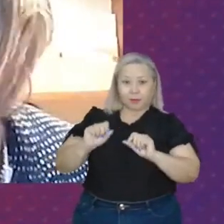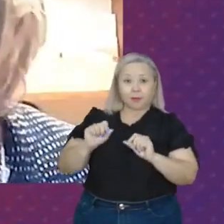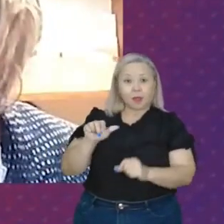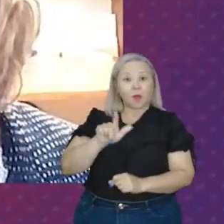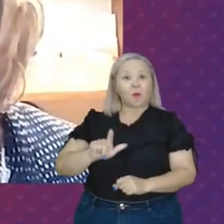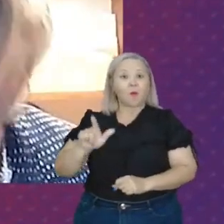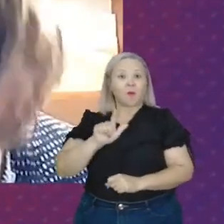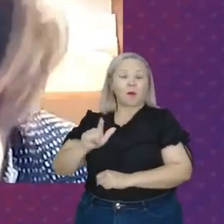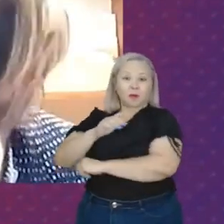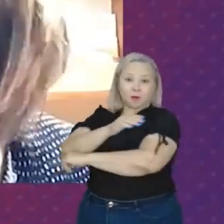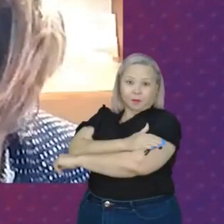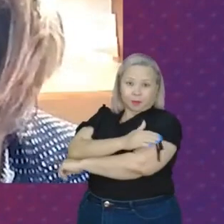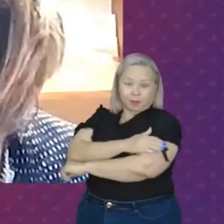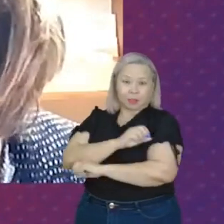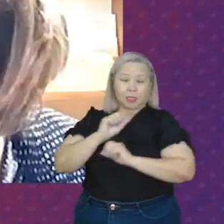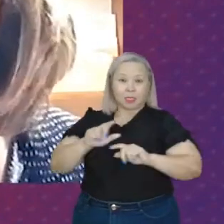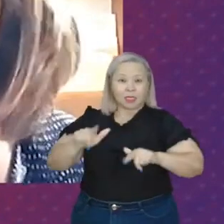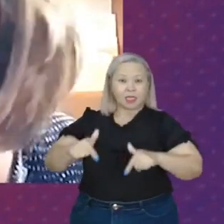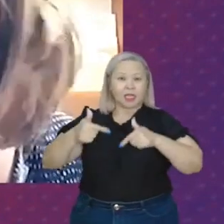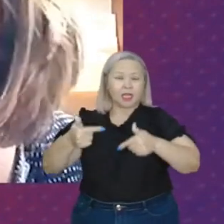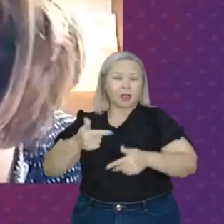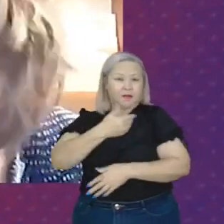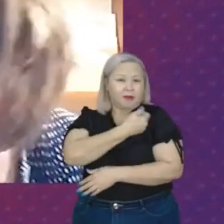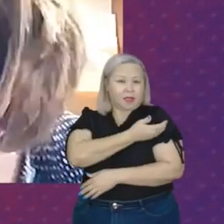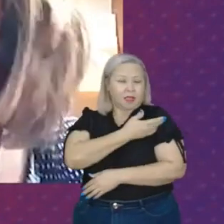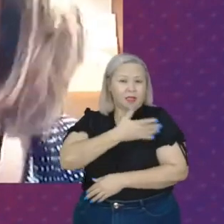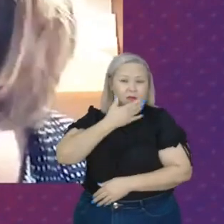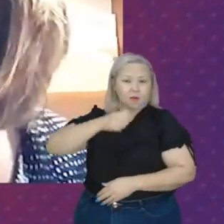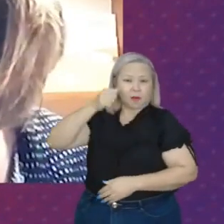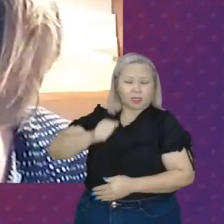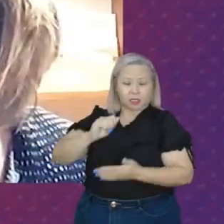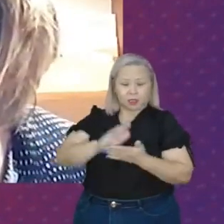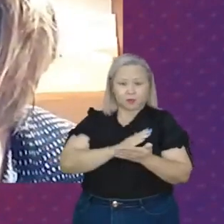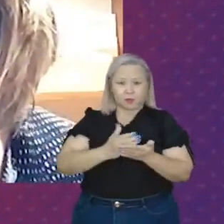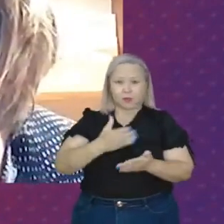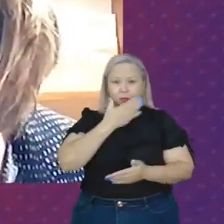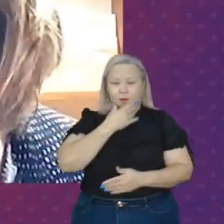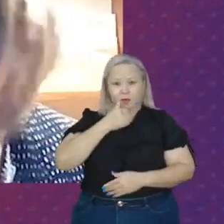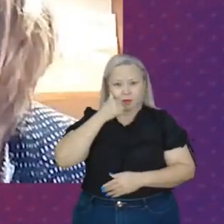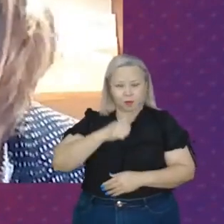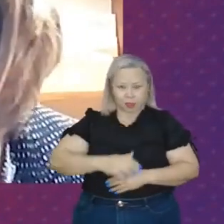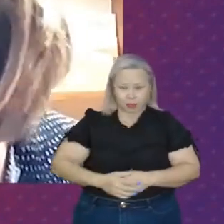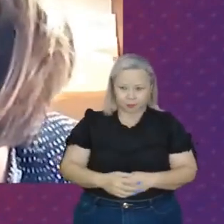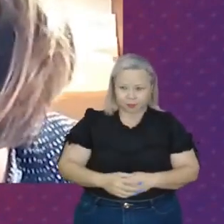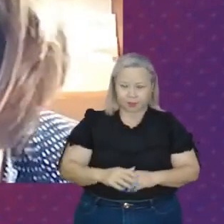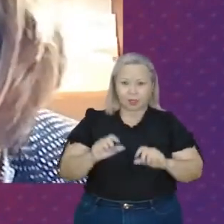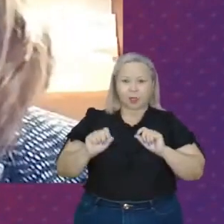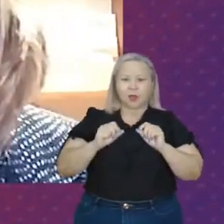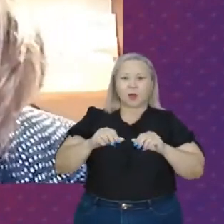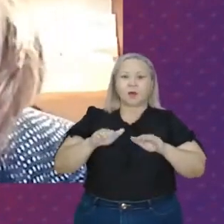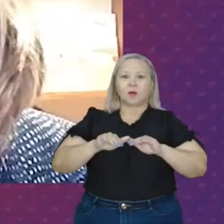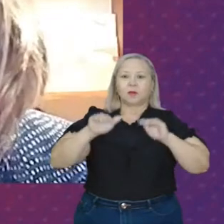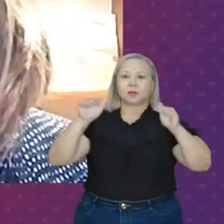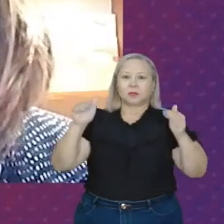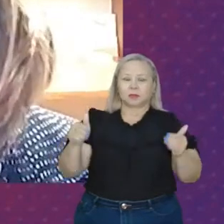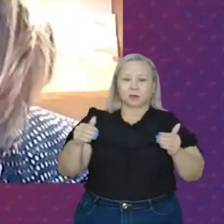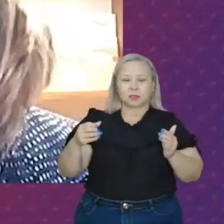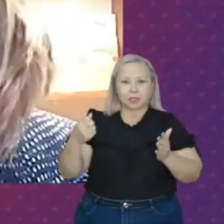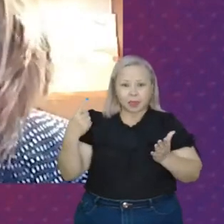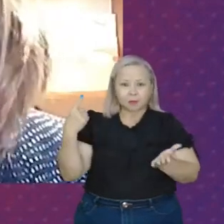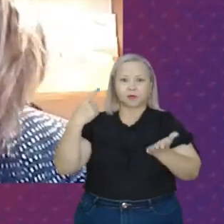um sexismo e um machismo que é estruturante na nossa sociedade. Nós temos um